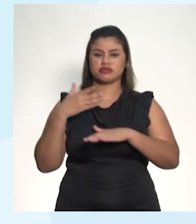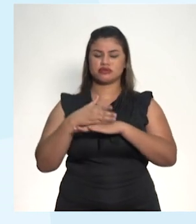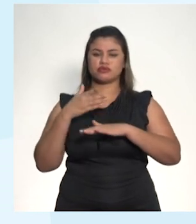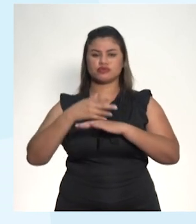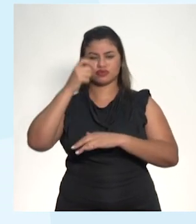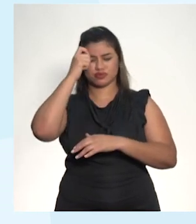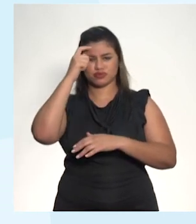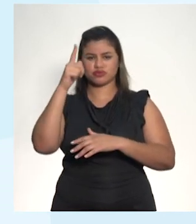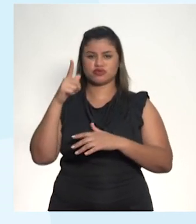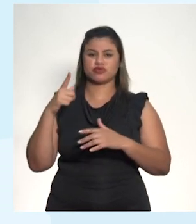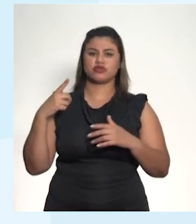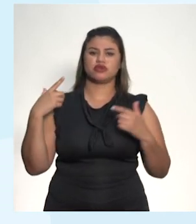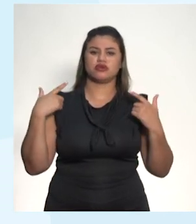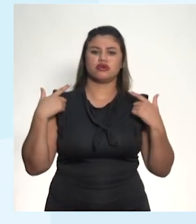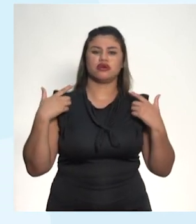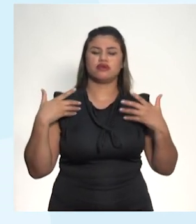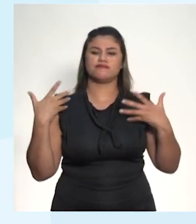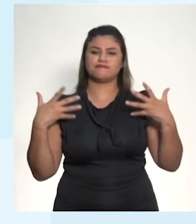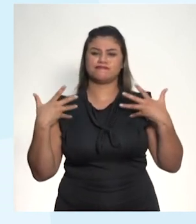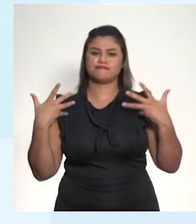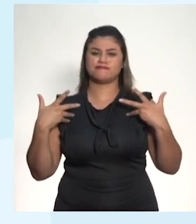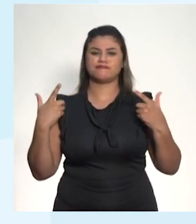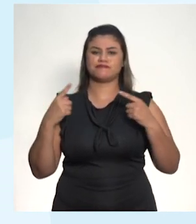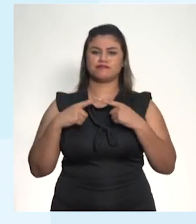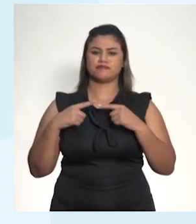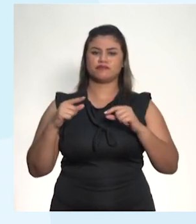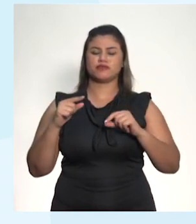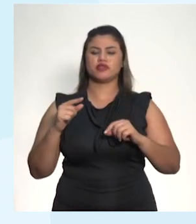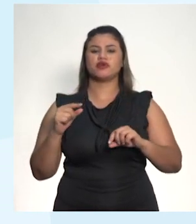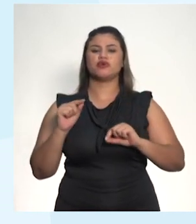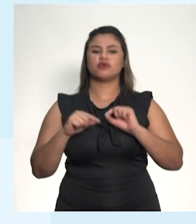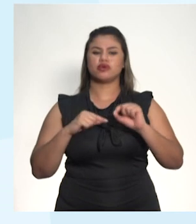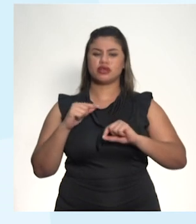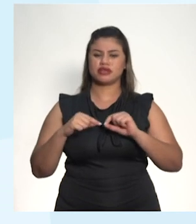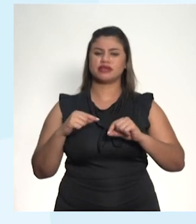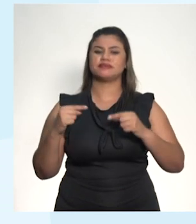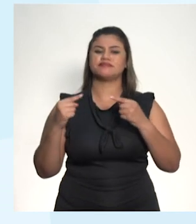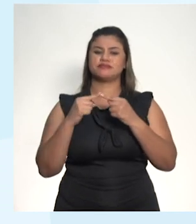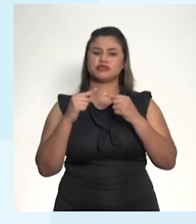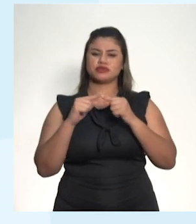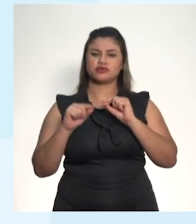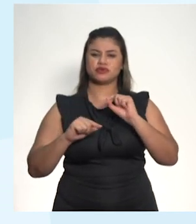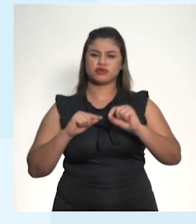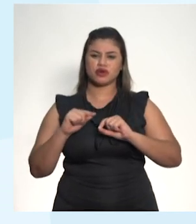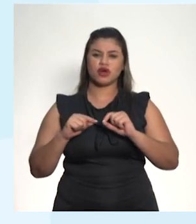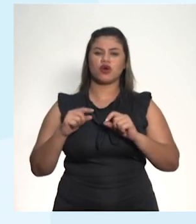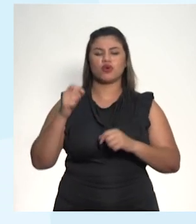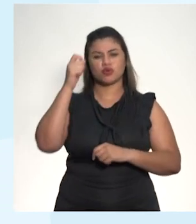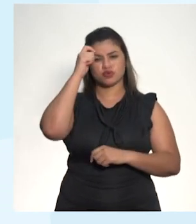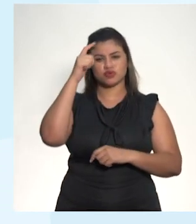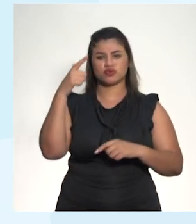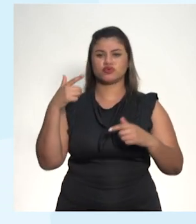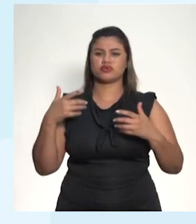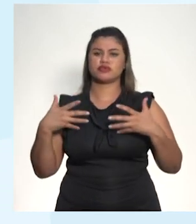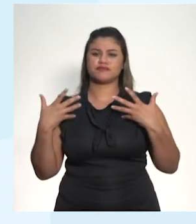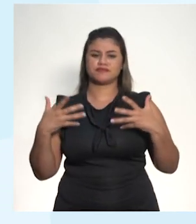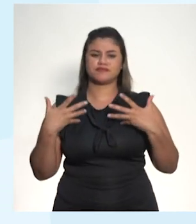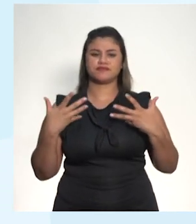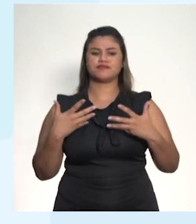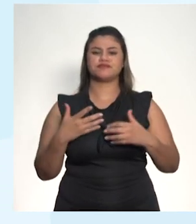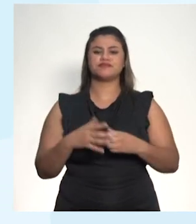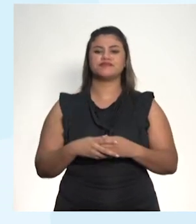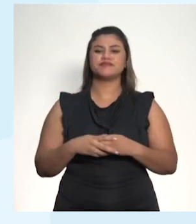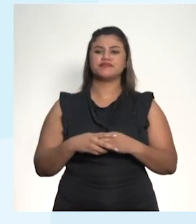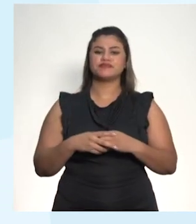num nicho, mas que sim ele chegue a toda a cidade, todas as pessoas tenham direito à cultura e lazer. E também associações de bairro